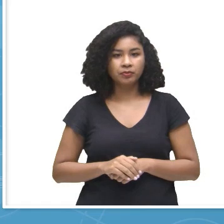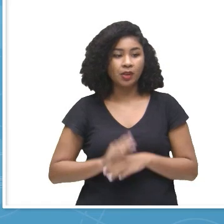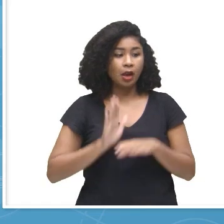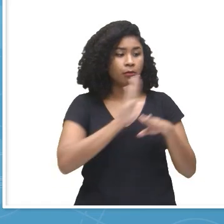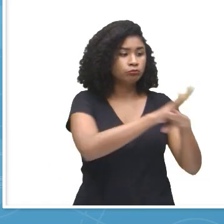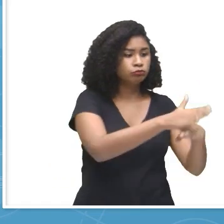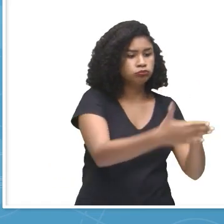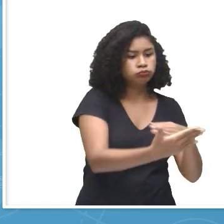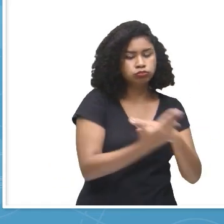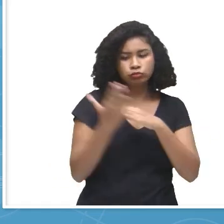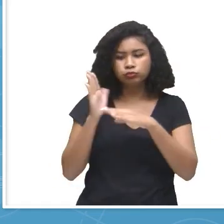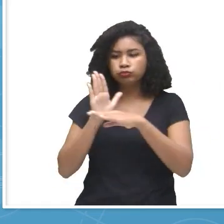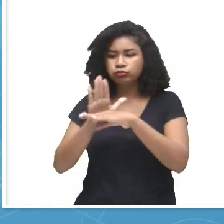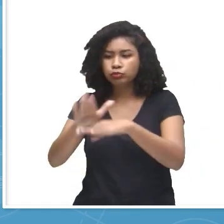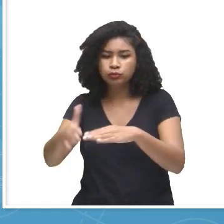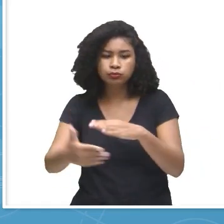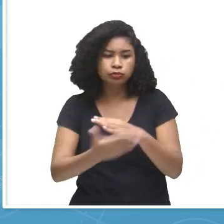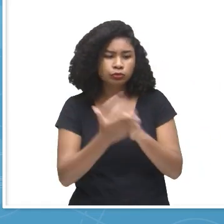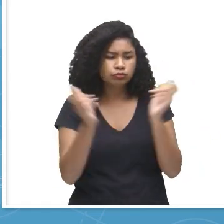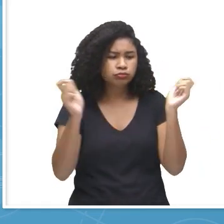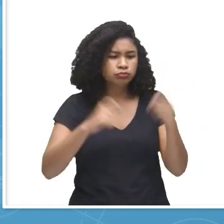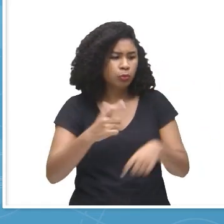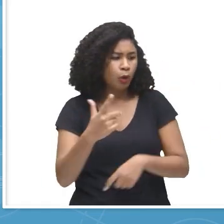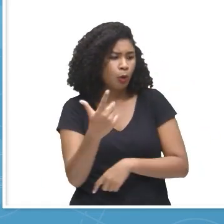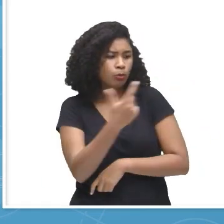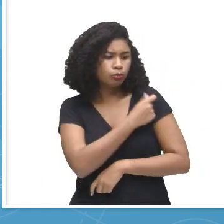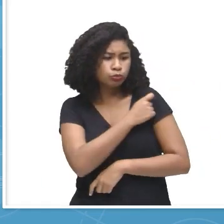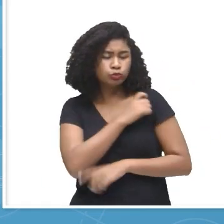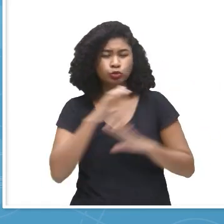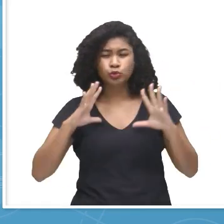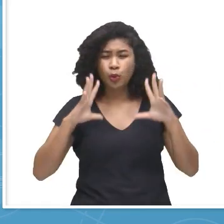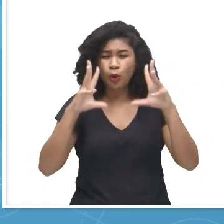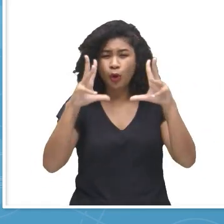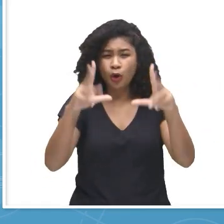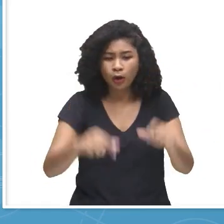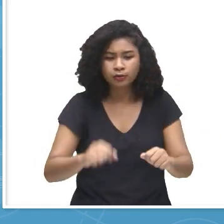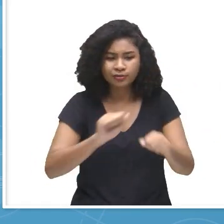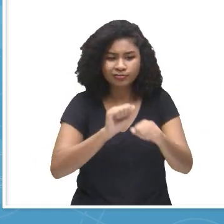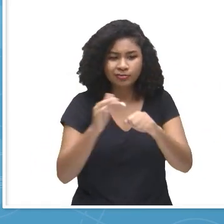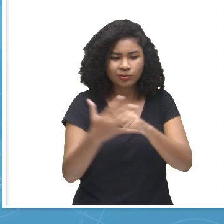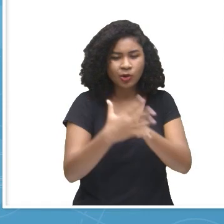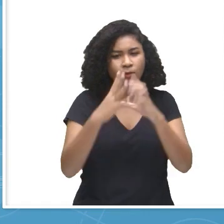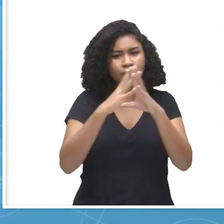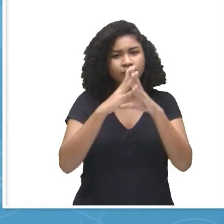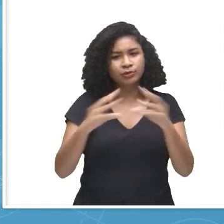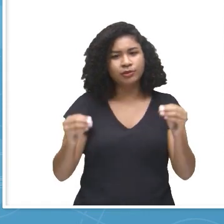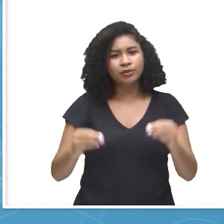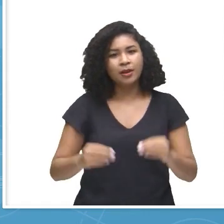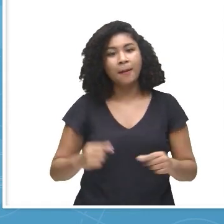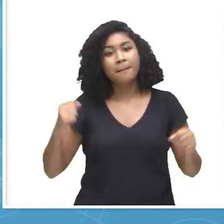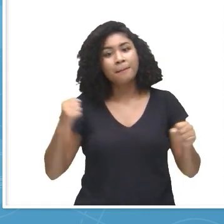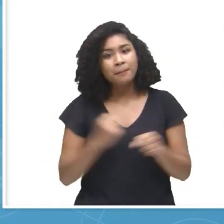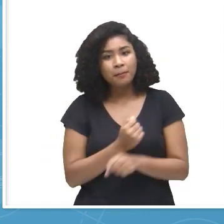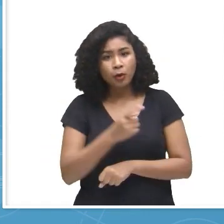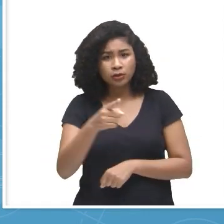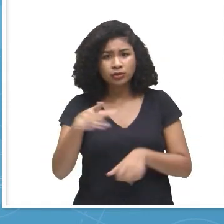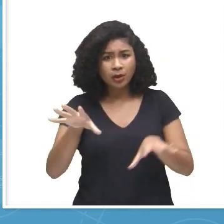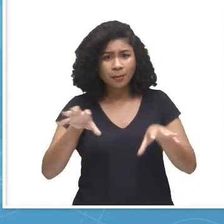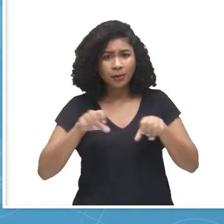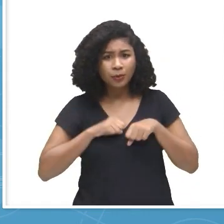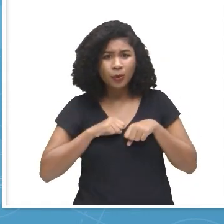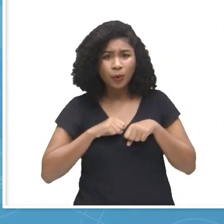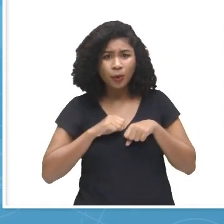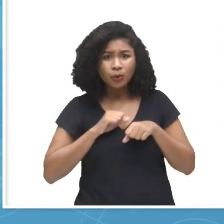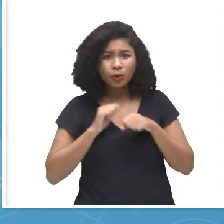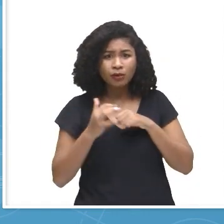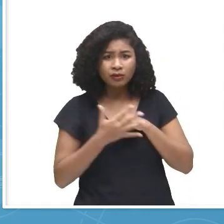ser vacinado e acabar com o Covid. Adorei. Poxa, Ivo, tu já pegou Covid? Menino, não acredito. Ainda